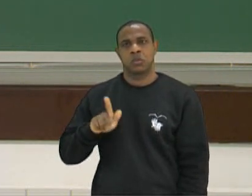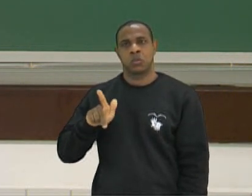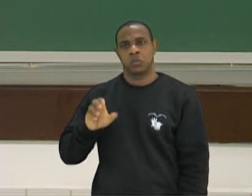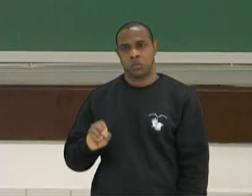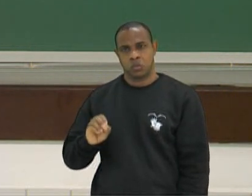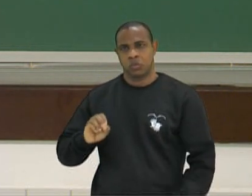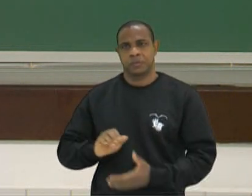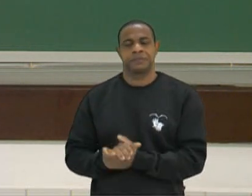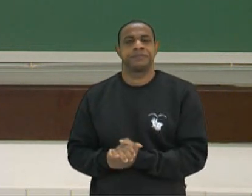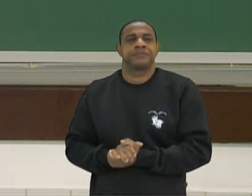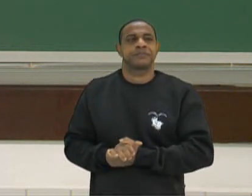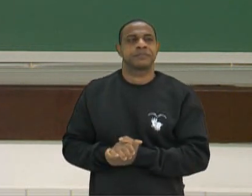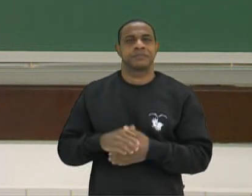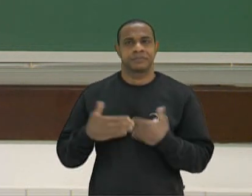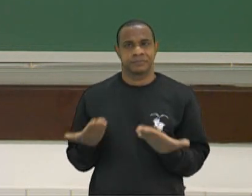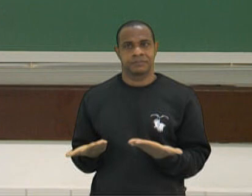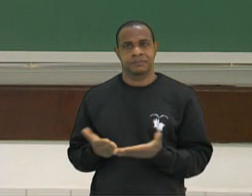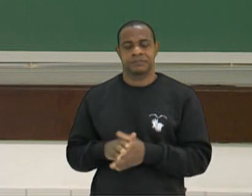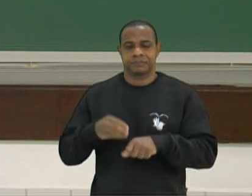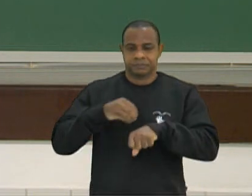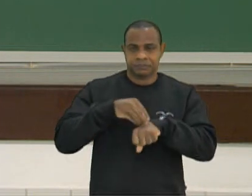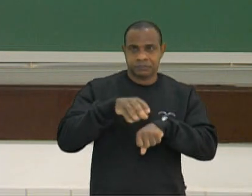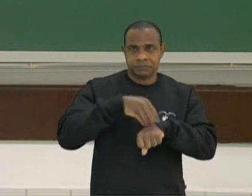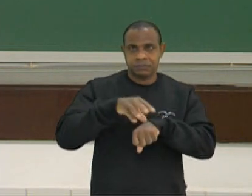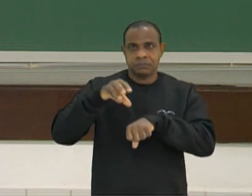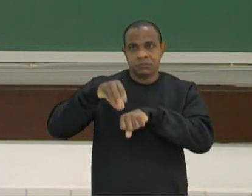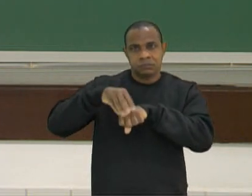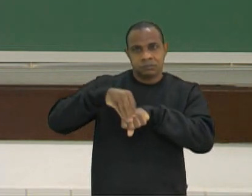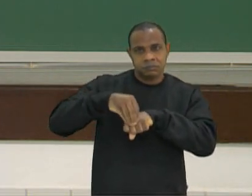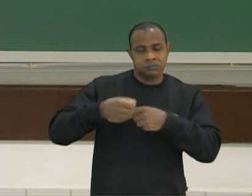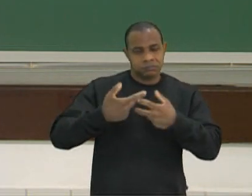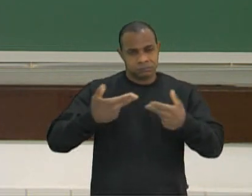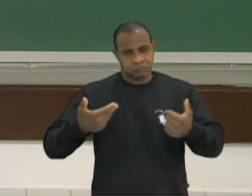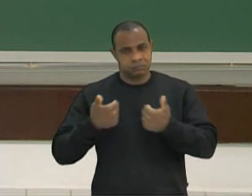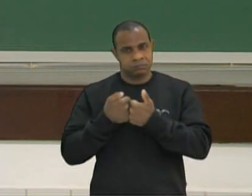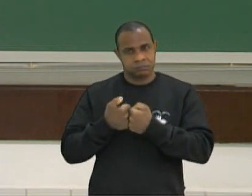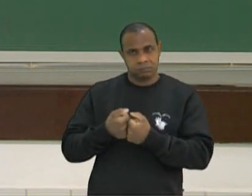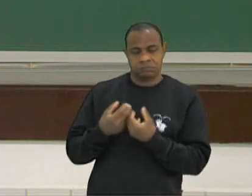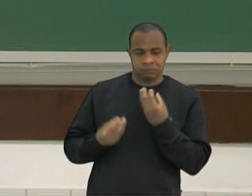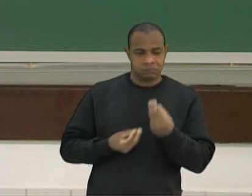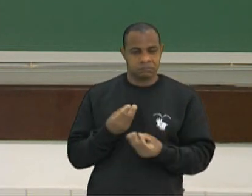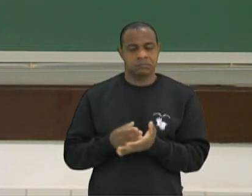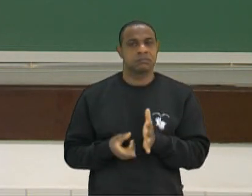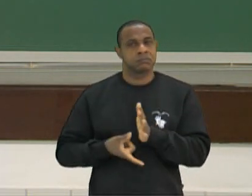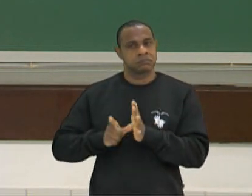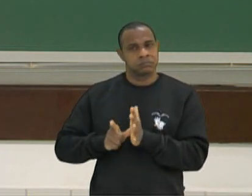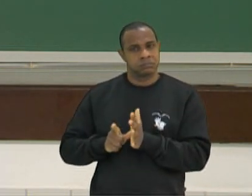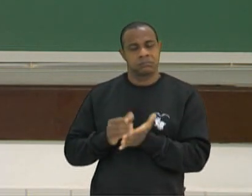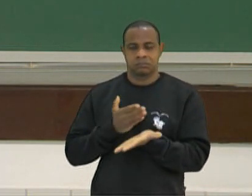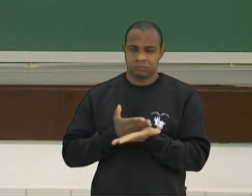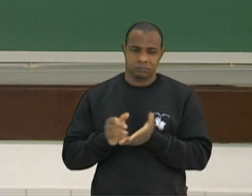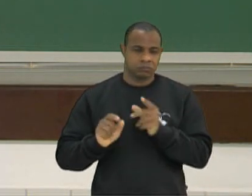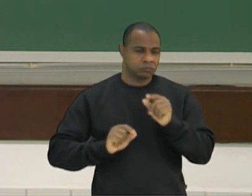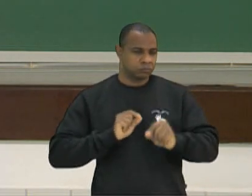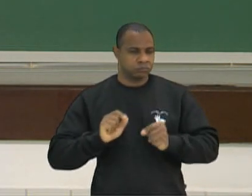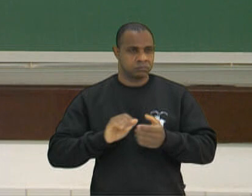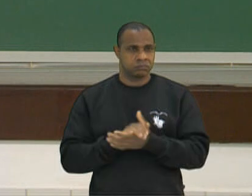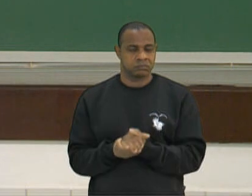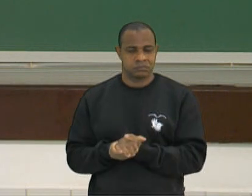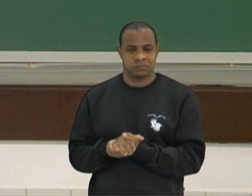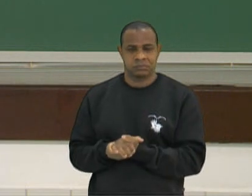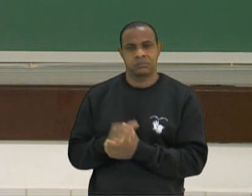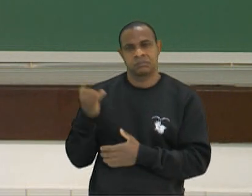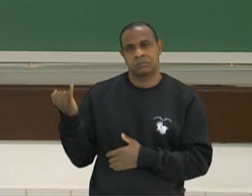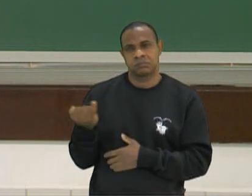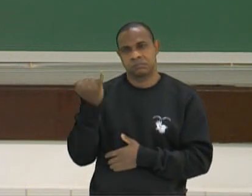para o seu conhecimento na parte da Física ao longo de mais uma aula. Então, antes de começar essa aula, deixa eu dar mais um recadinho de suma